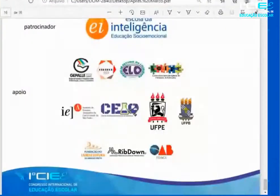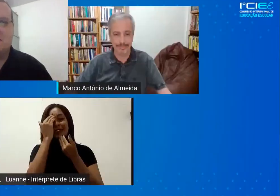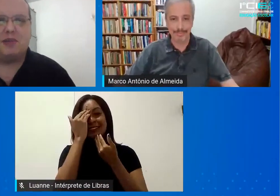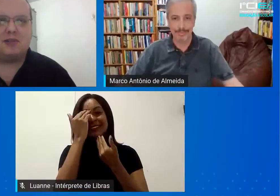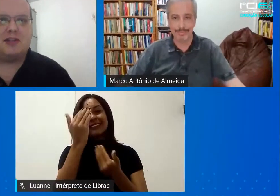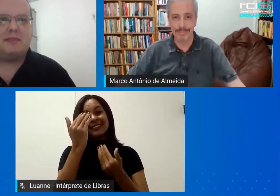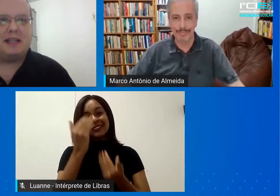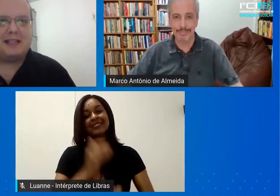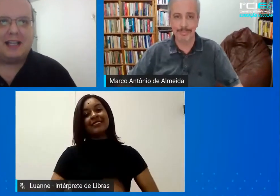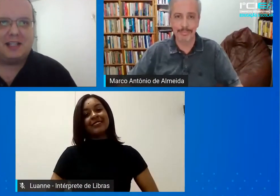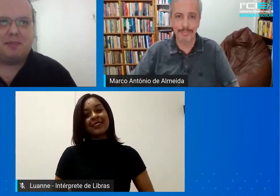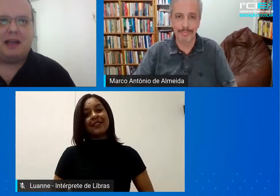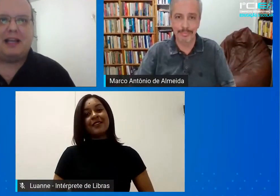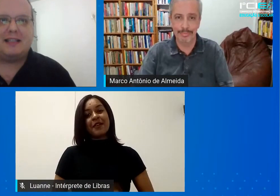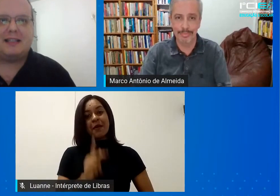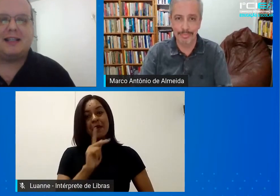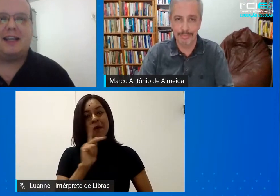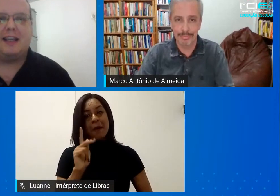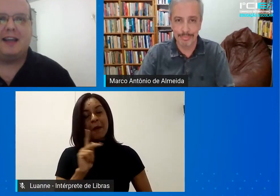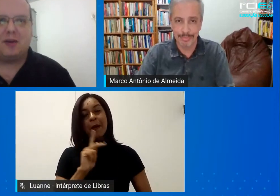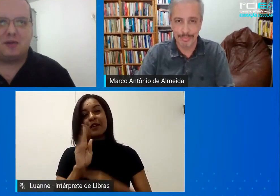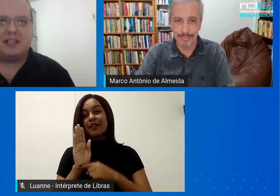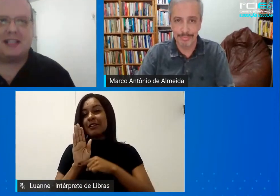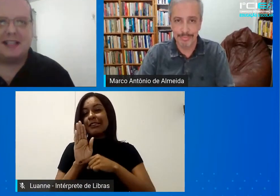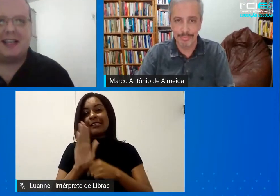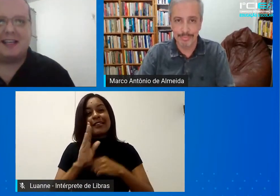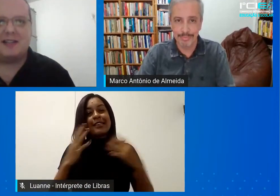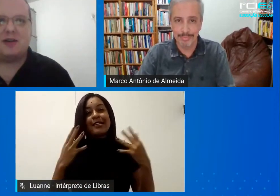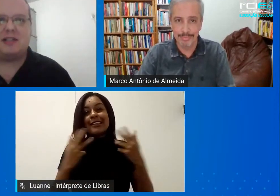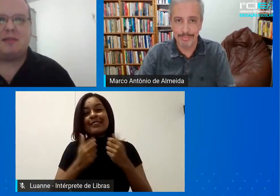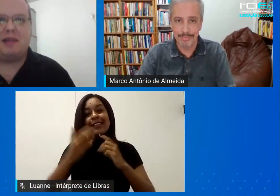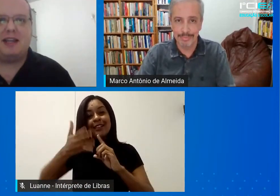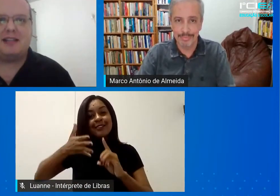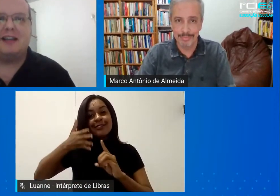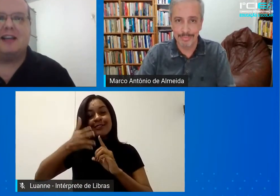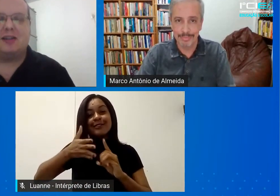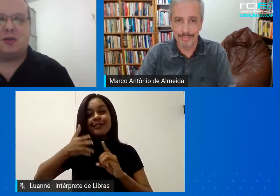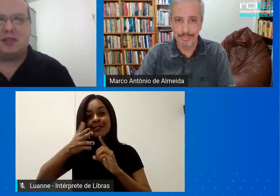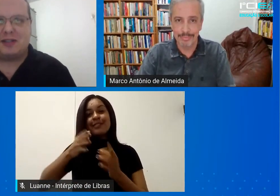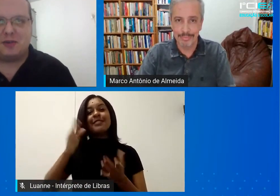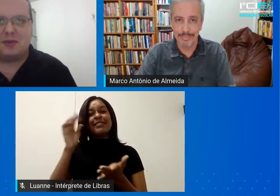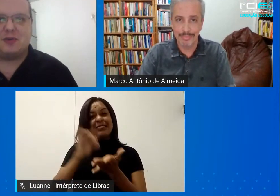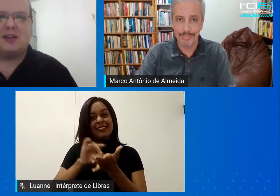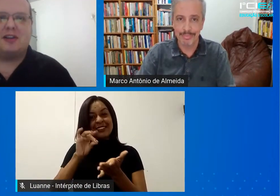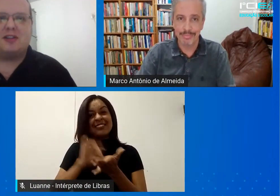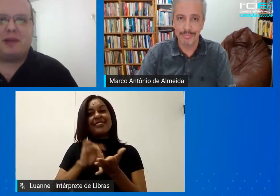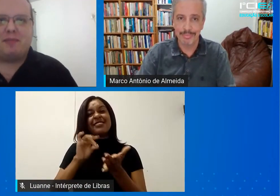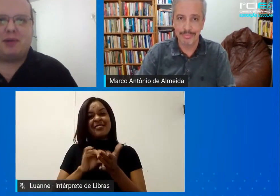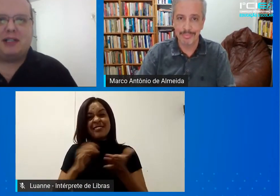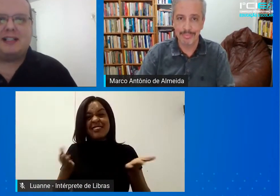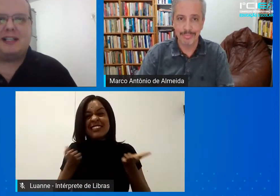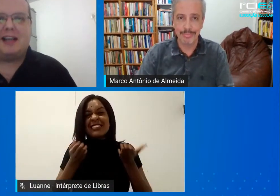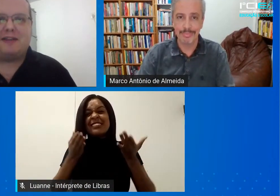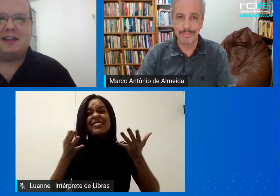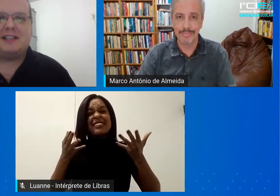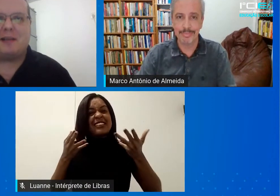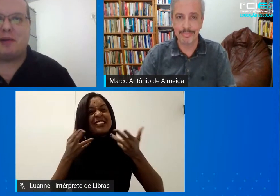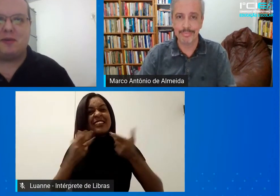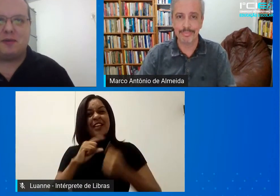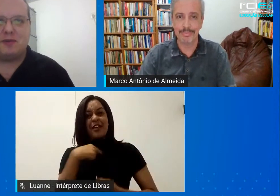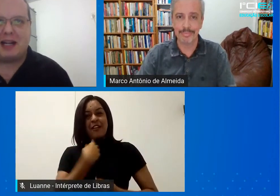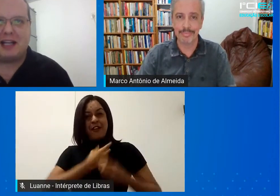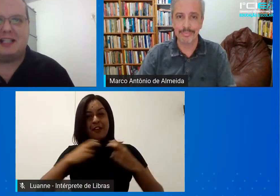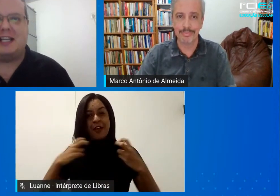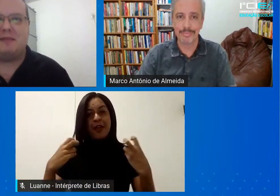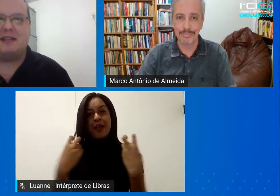pelas contribuições pela excelente palestra que com certeza enriqueceu a nossa mesa trouxe assuntos super importantes relevantes